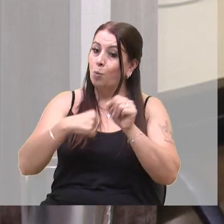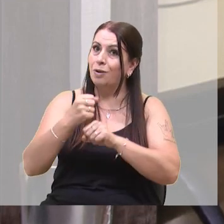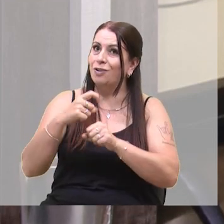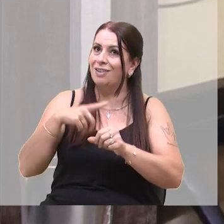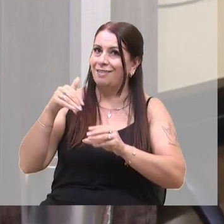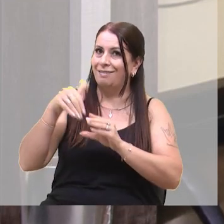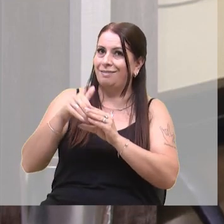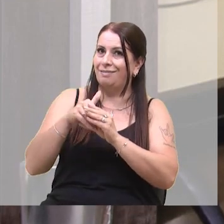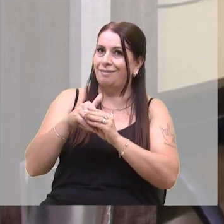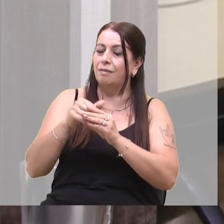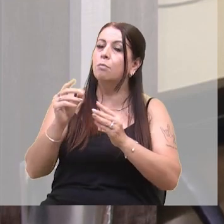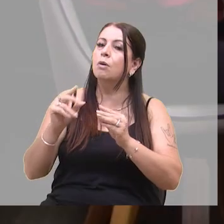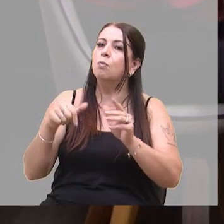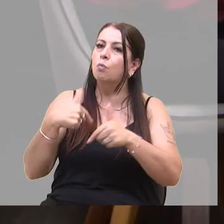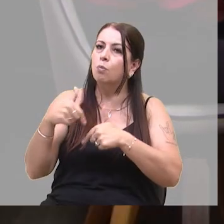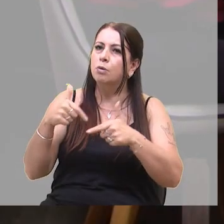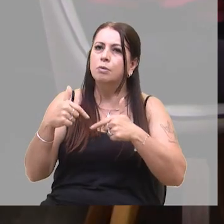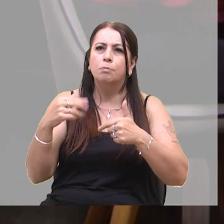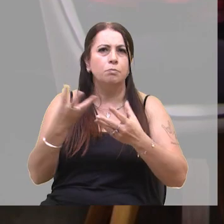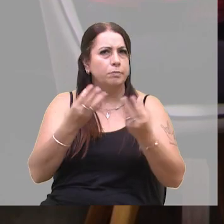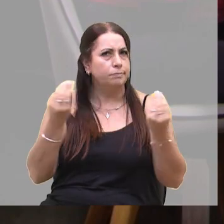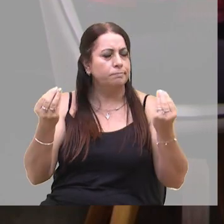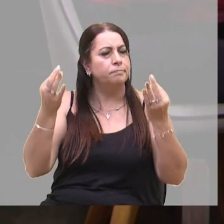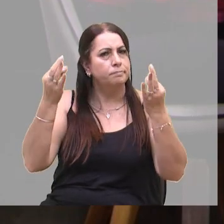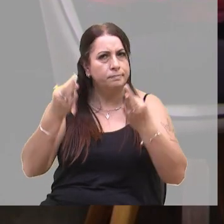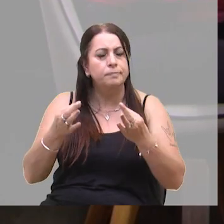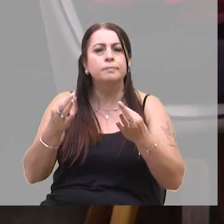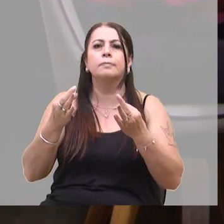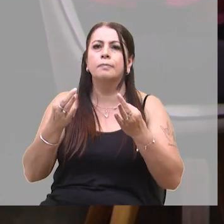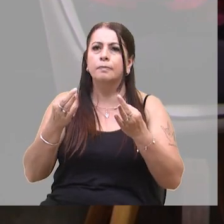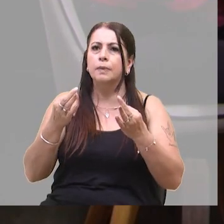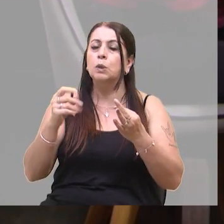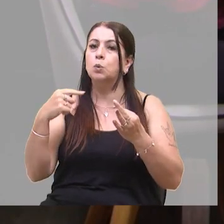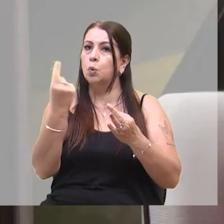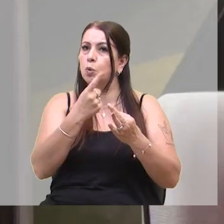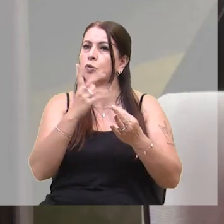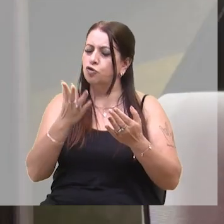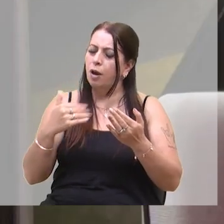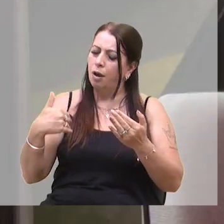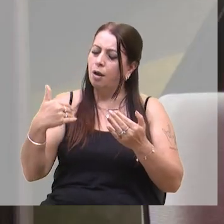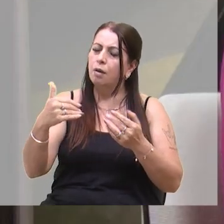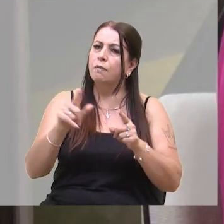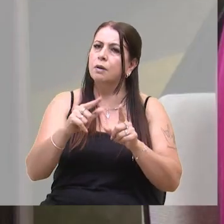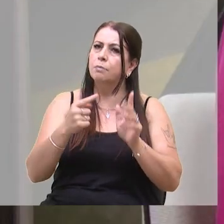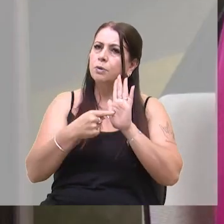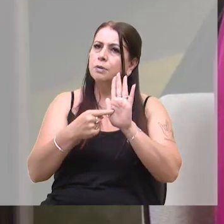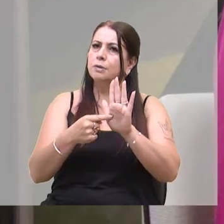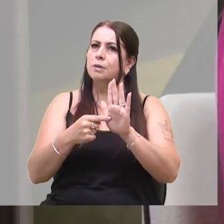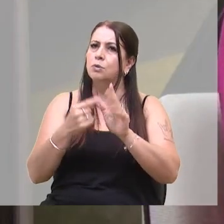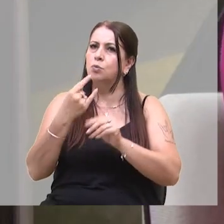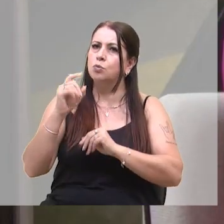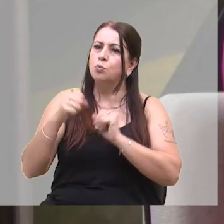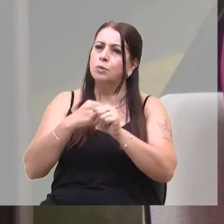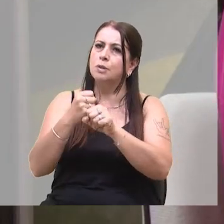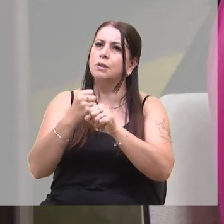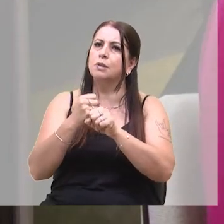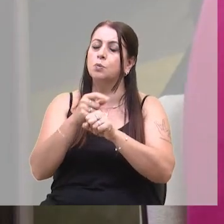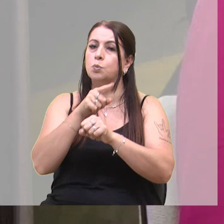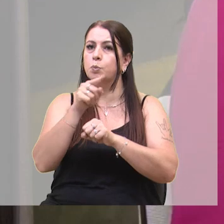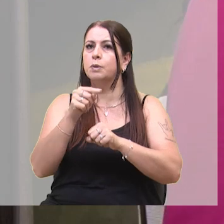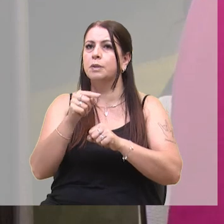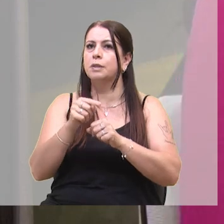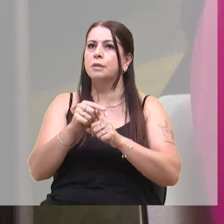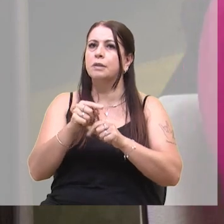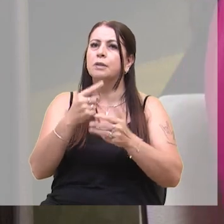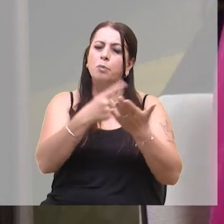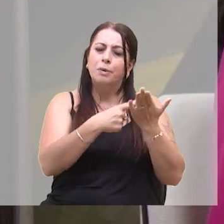absolutamente desafiador pela questão eleitoral, mas é um ano de muito trabalho, com toda certeza, e com o que a gente já vem,